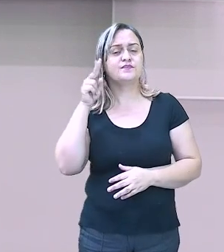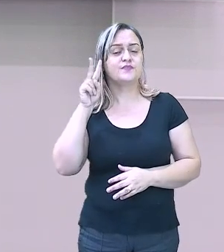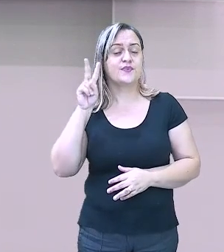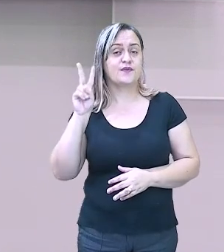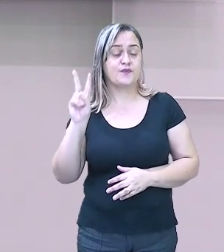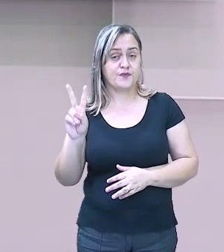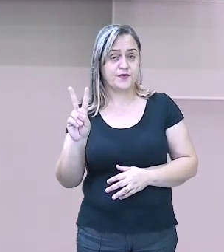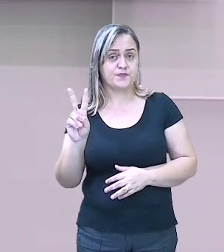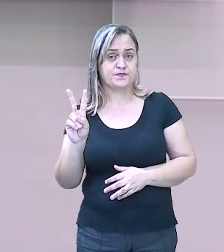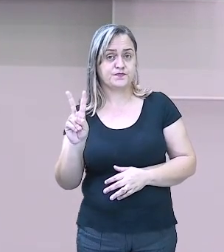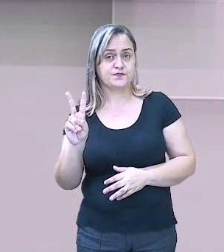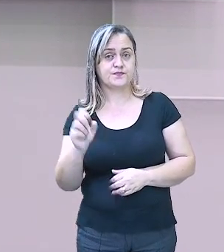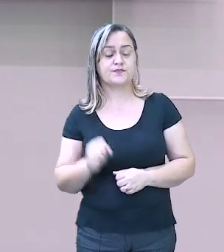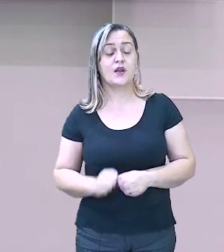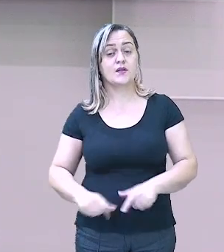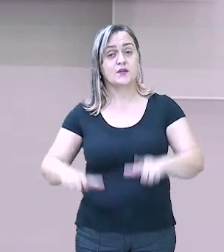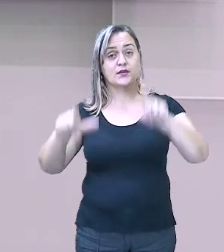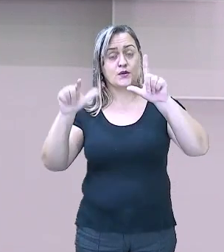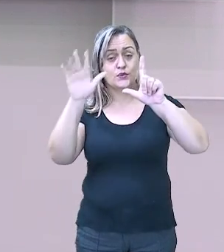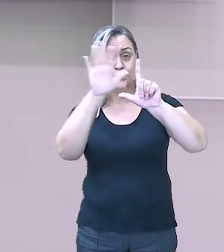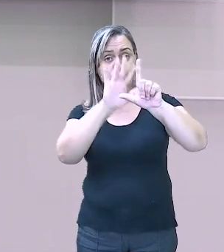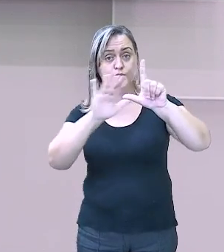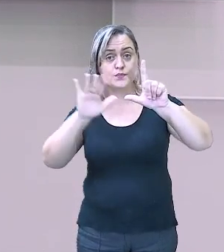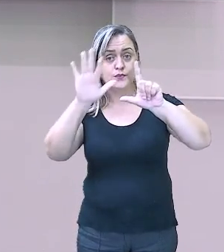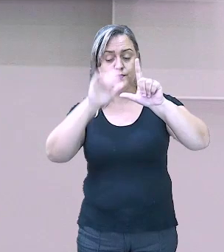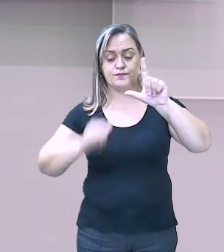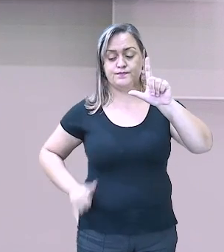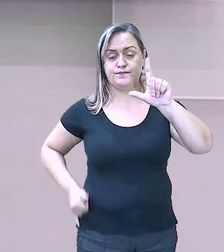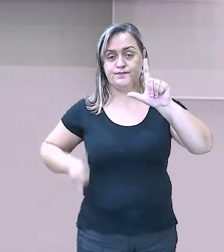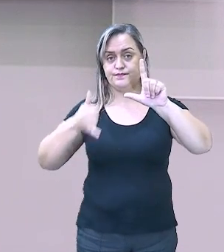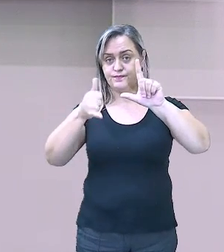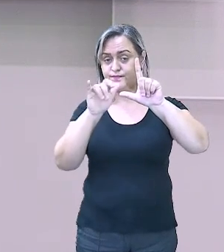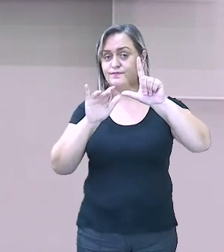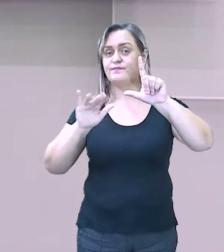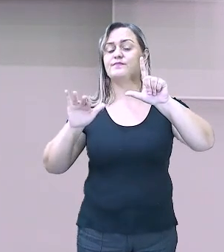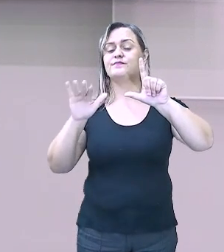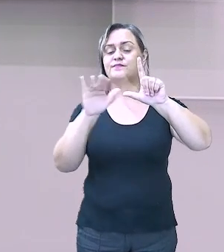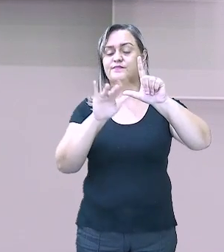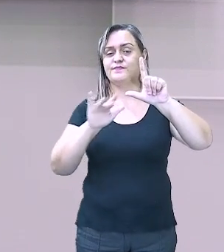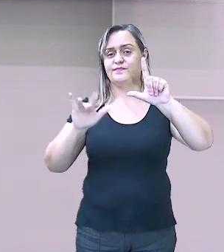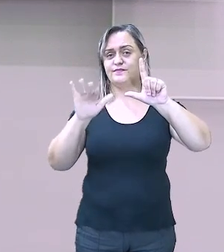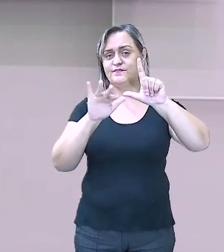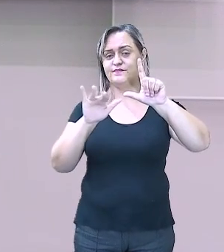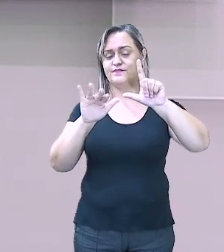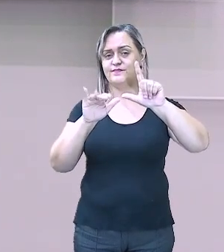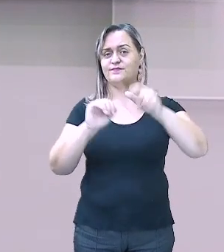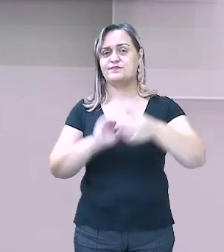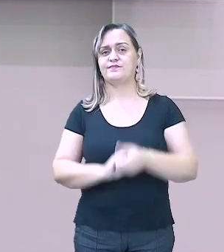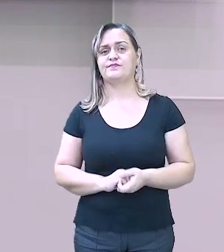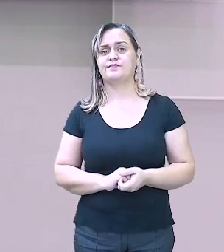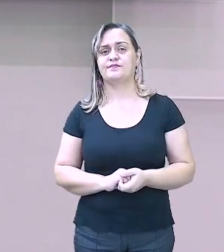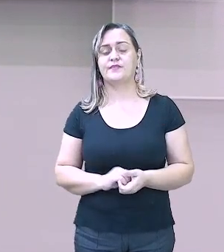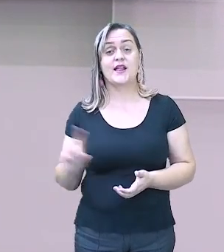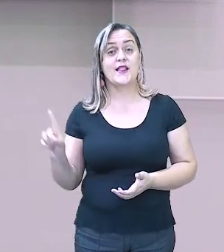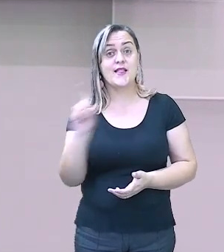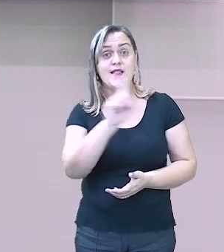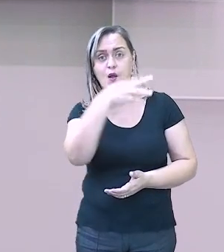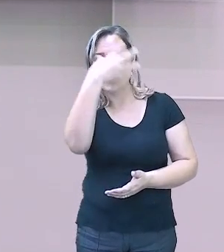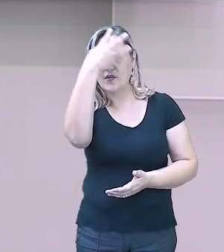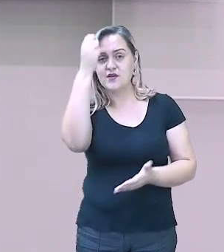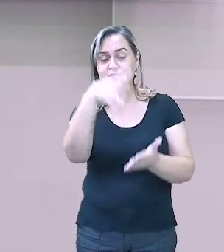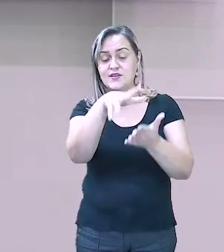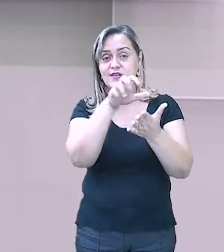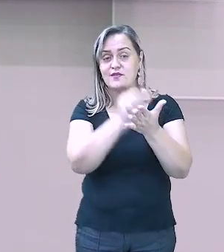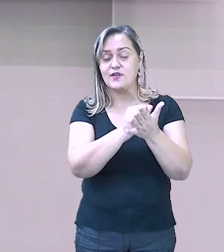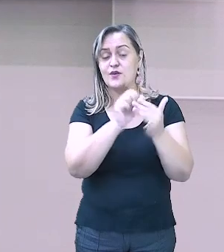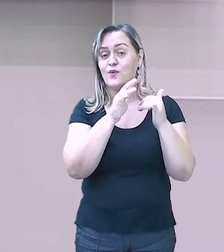smedgv.com/aluno ou aponte a câmera do seu celular para o QR Code que aparece no canto da tela. Não se esqueça, se inscreva no